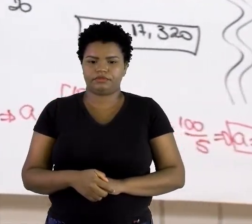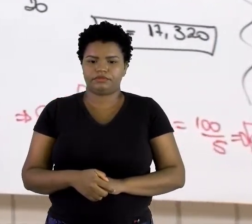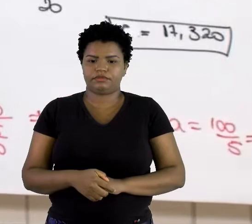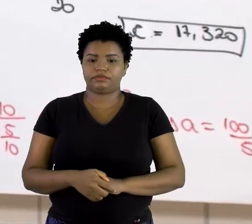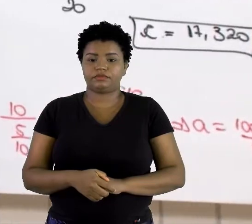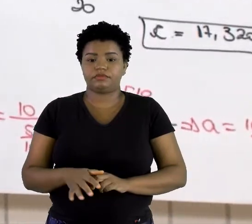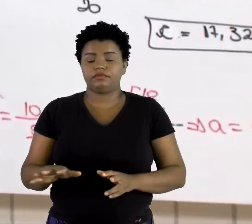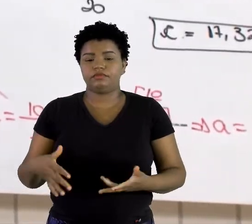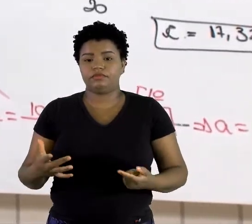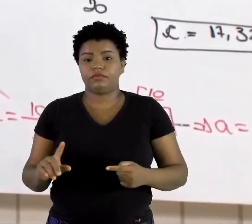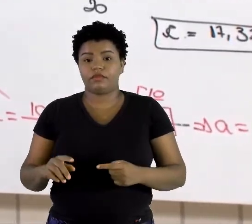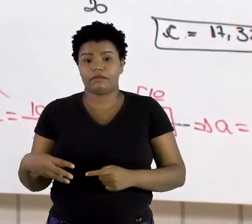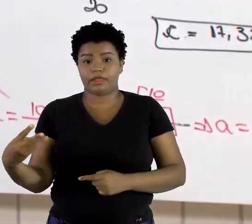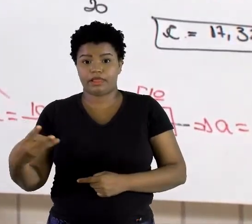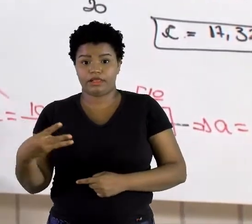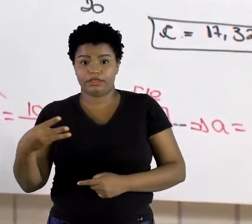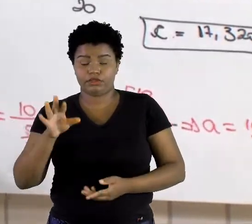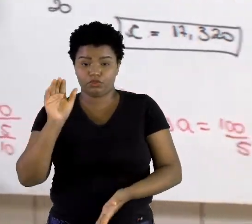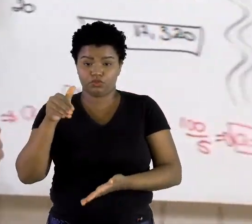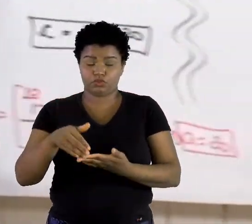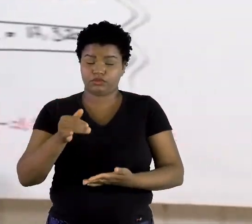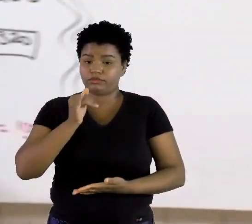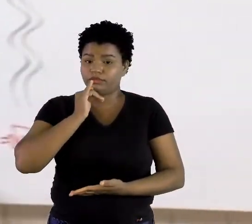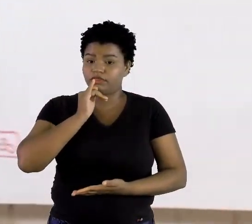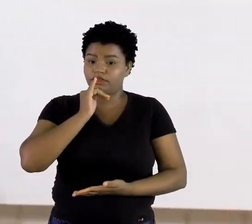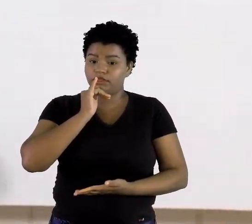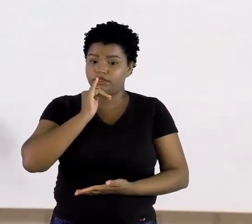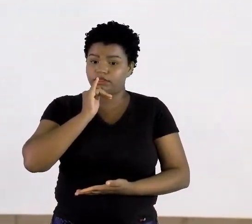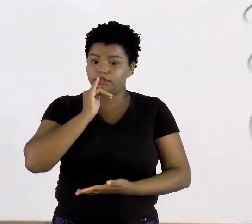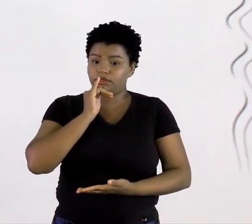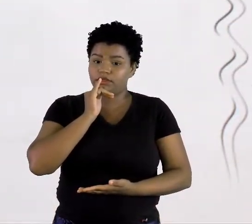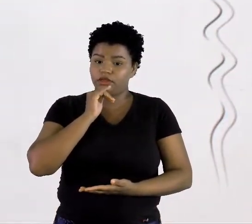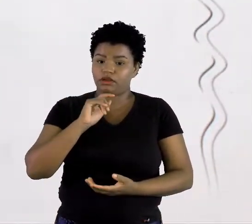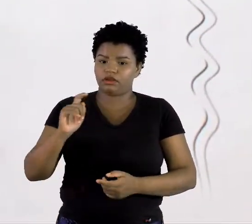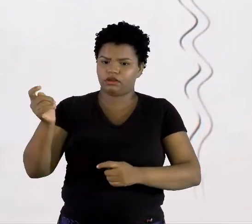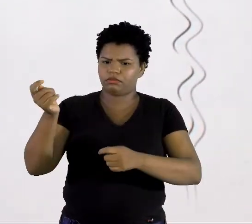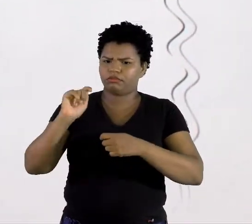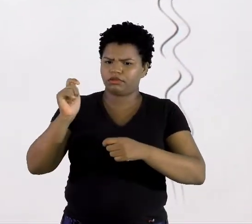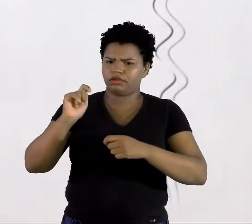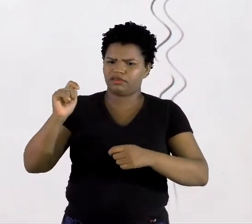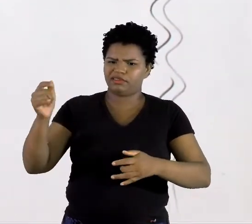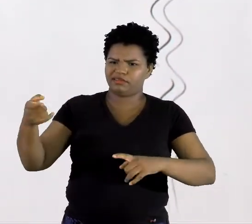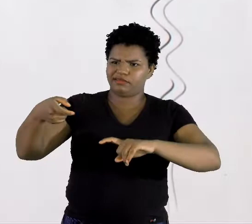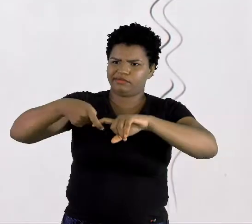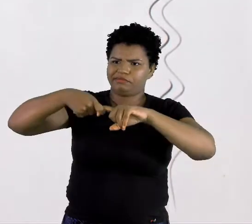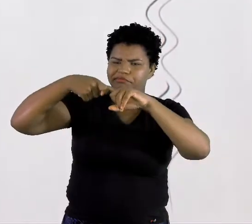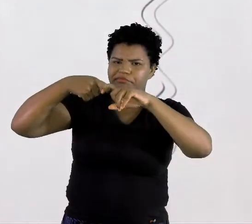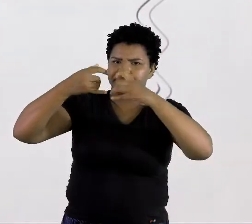Bom, então vamos para o nosso terceiro e último exemplo. Uma pipa presa a um fio